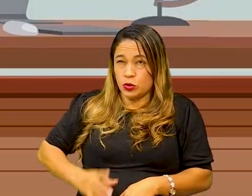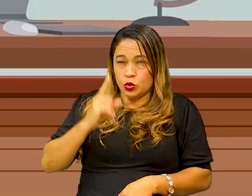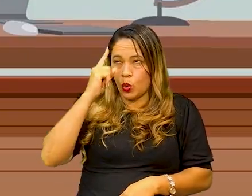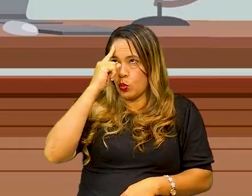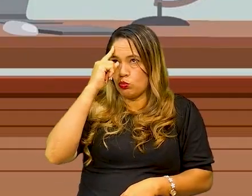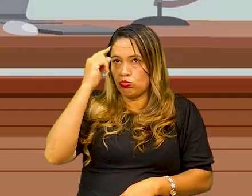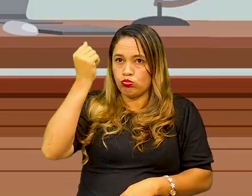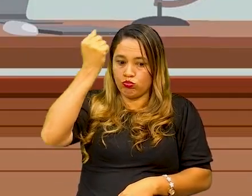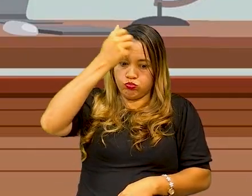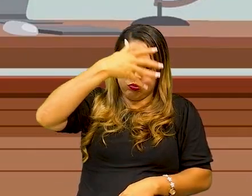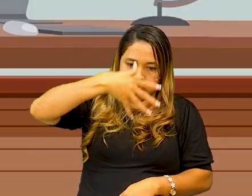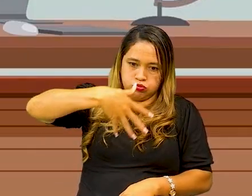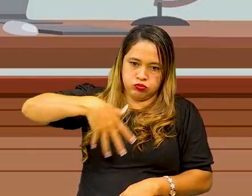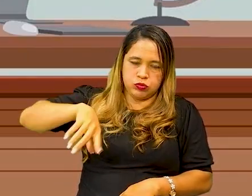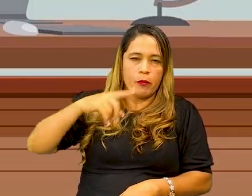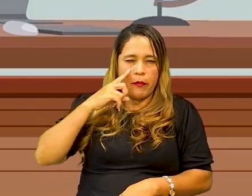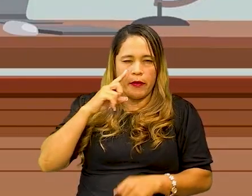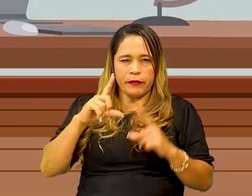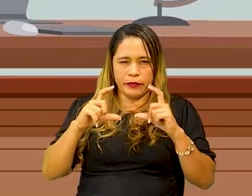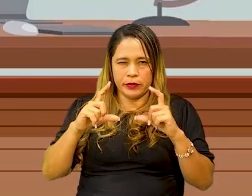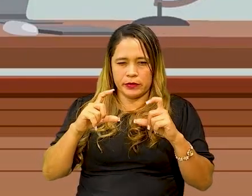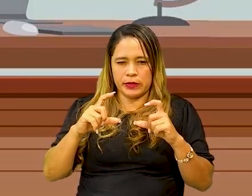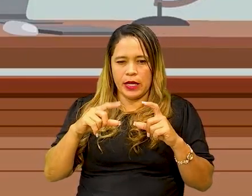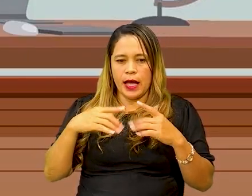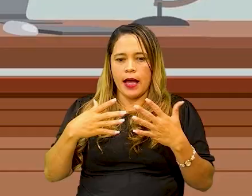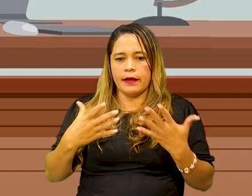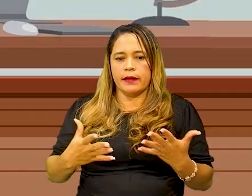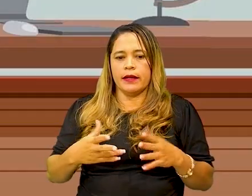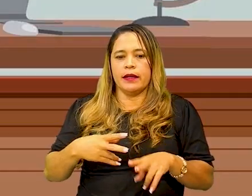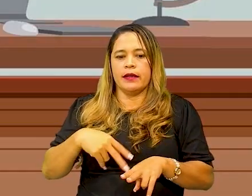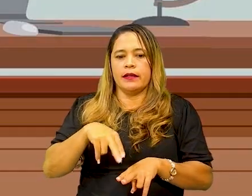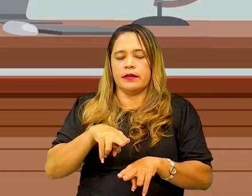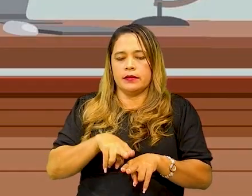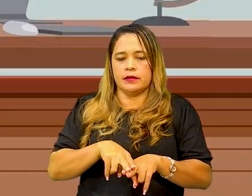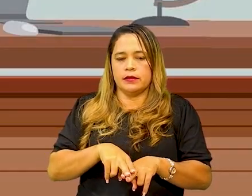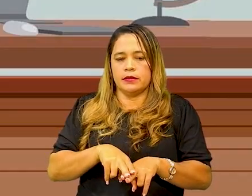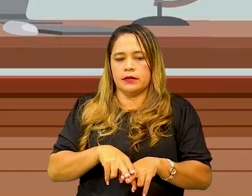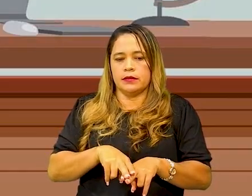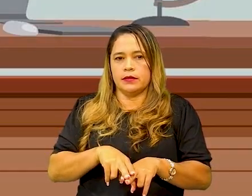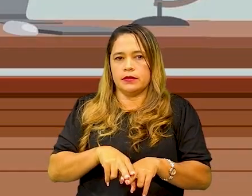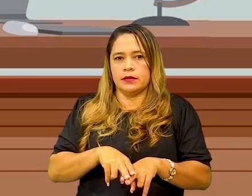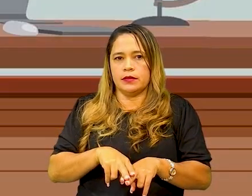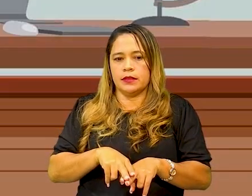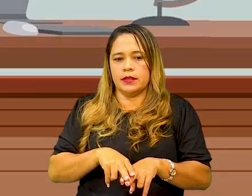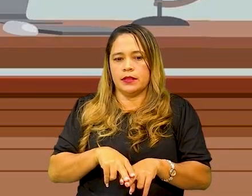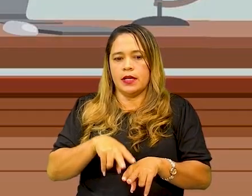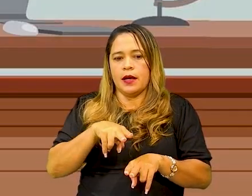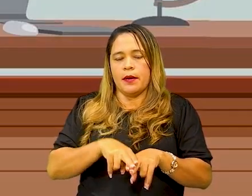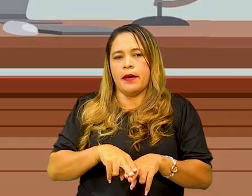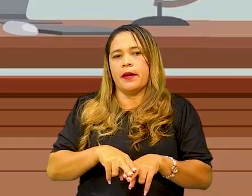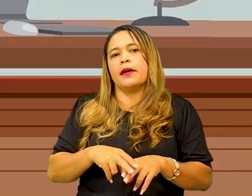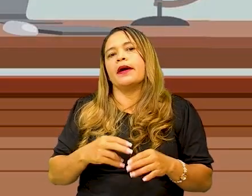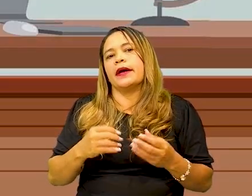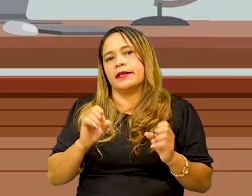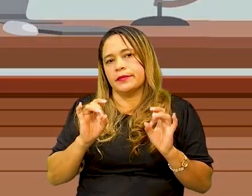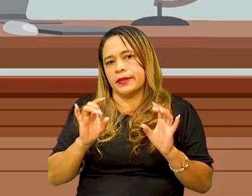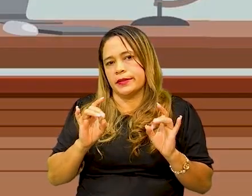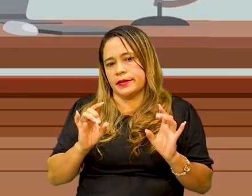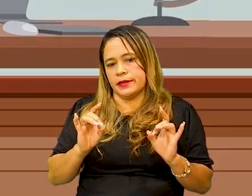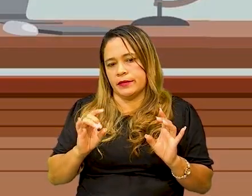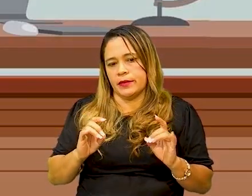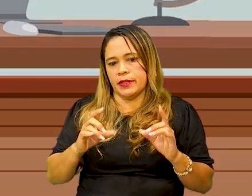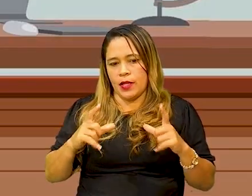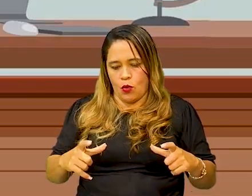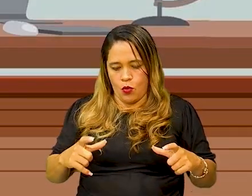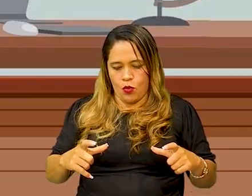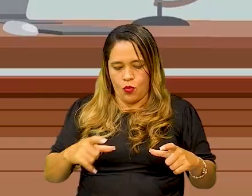vou te mostrar agora mesmo uma fotinha. Até a maca que recebe uma pessoa colérica, ela é uma maca especial. Ela vai ter um buracão